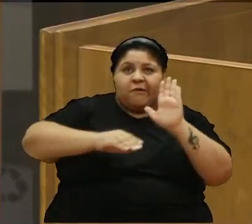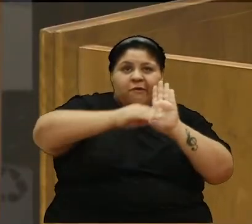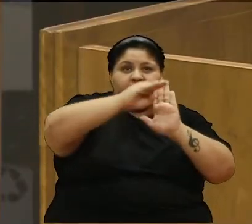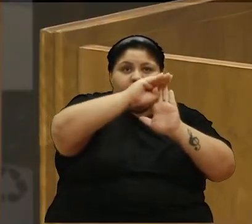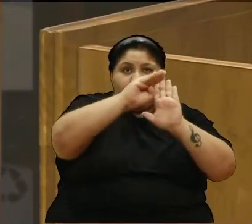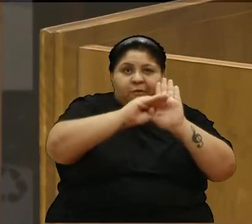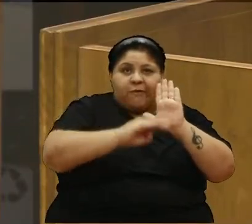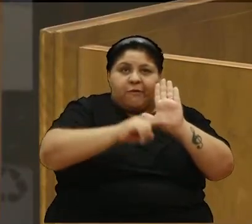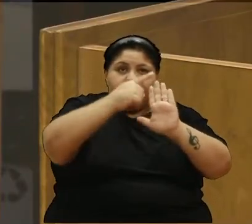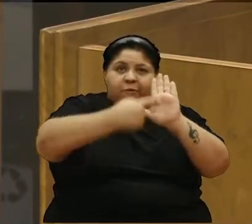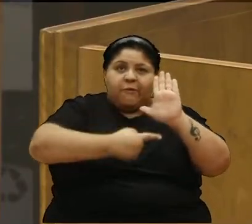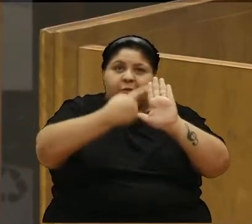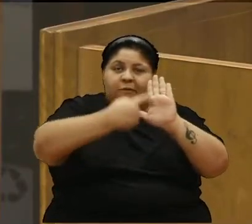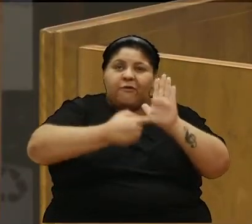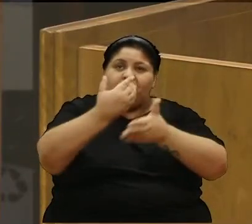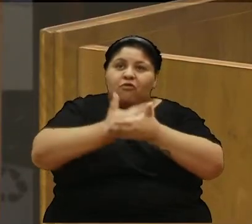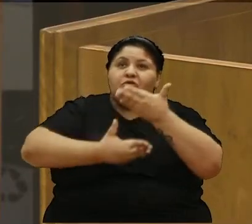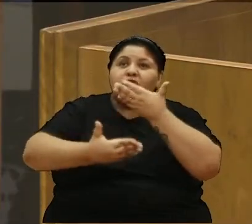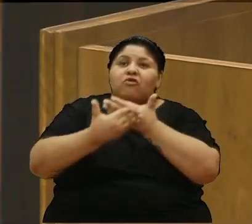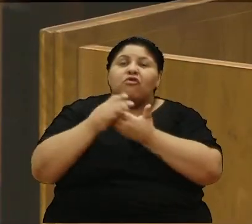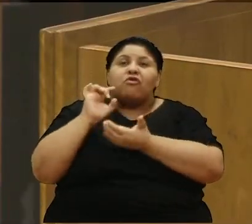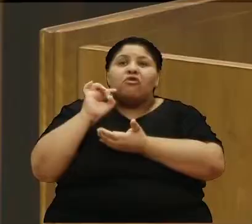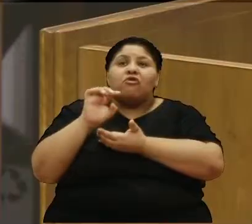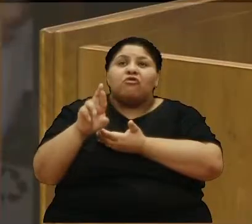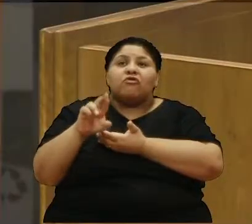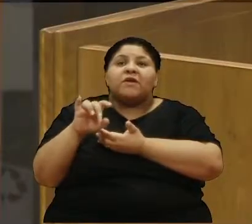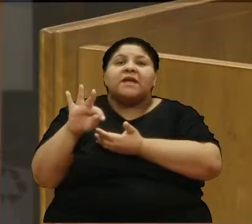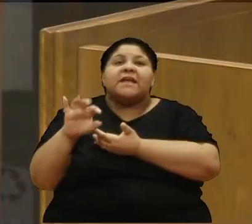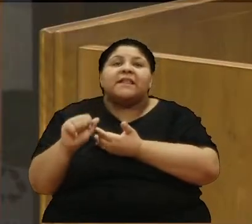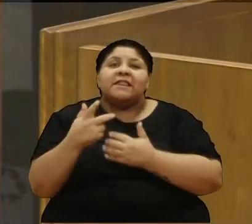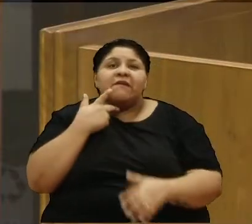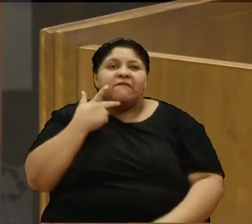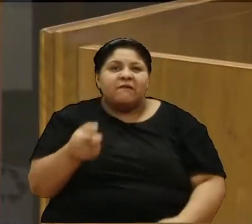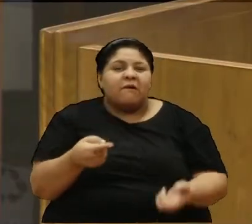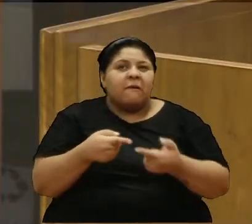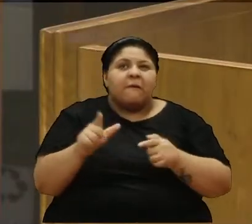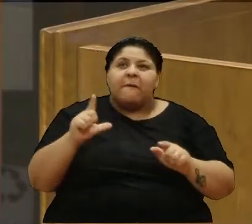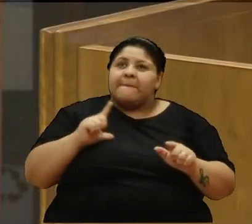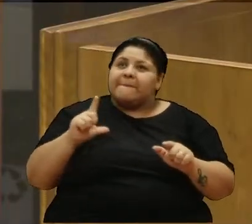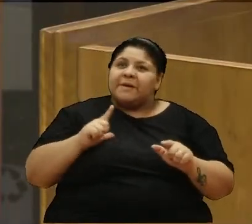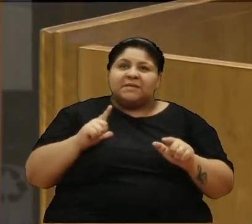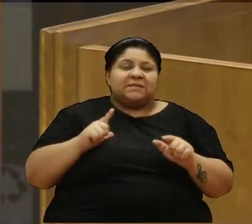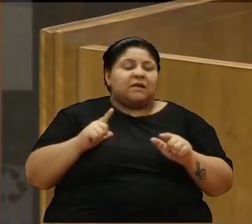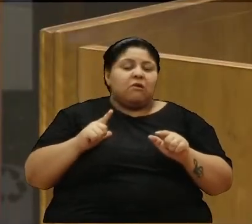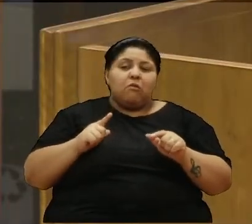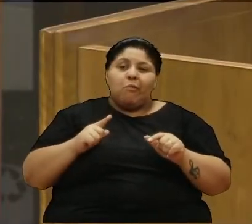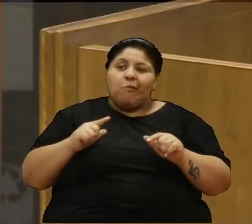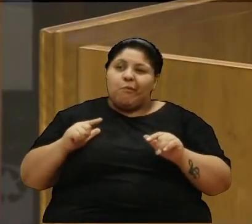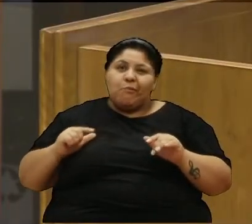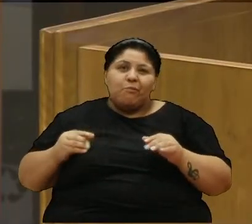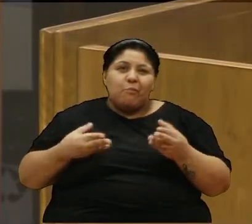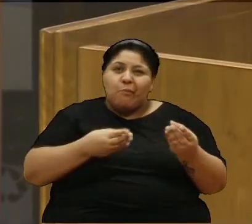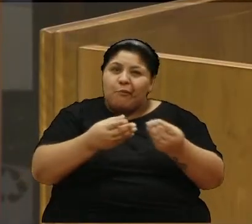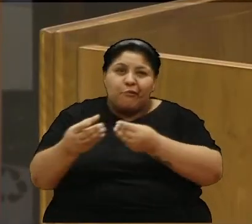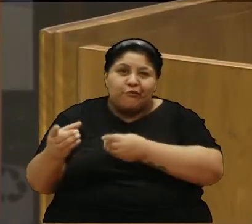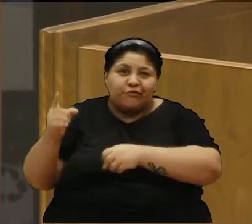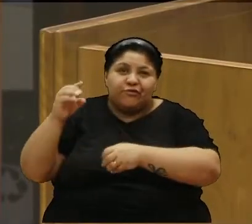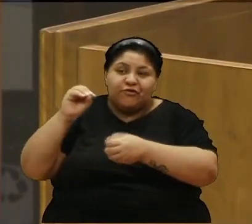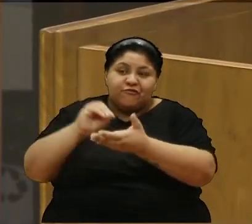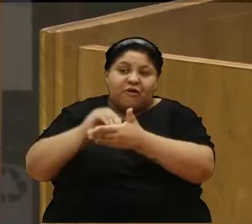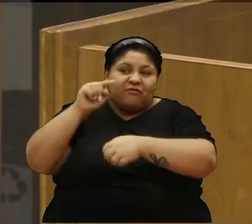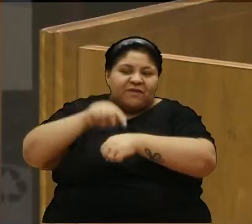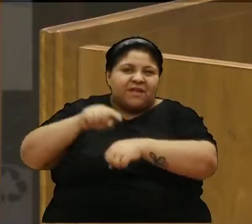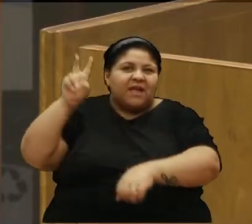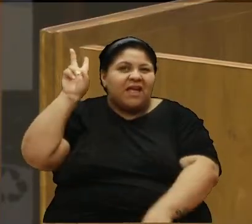fiz aqui toda uma lista só do que a Rita falou. Mas tem muita coisa além, que não dá tempo. Eu vou